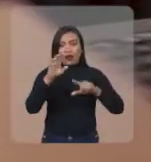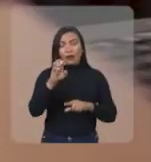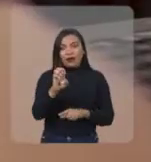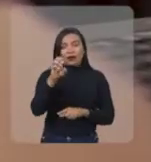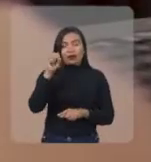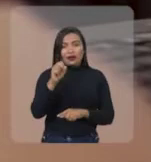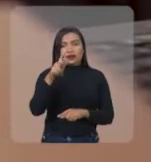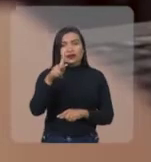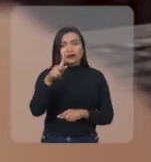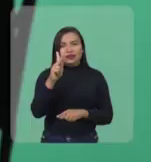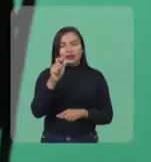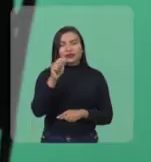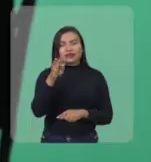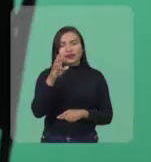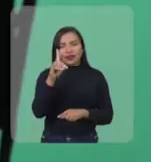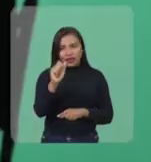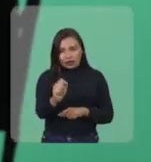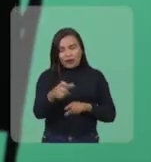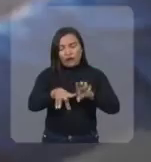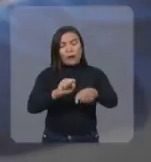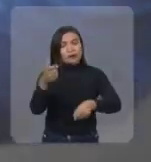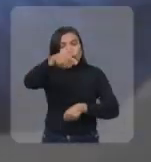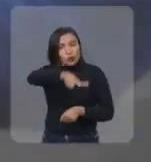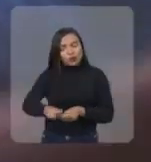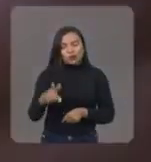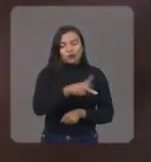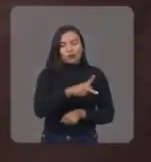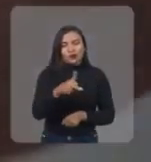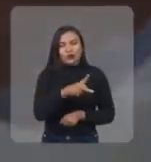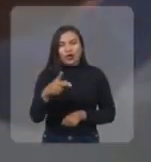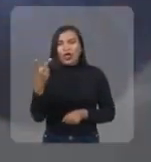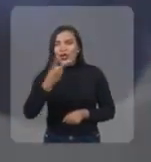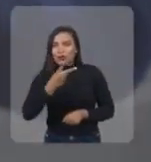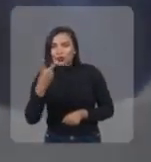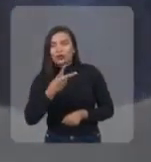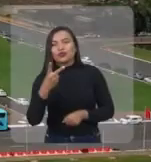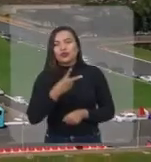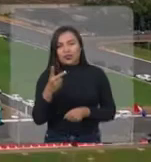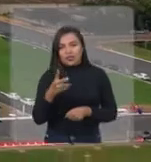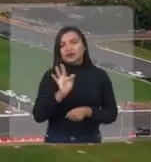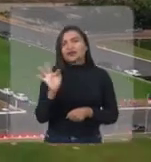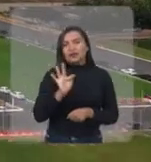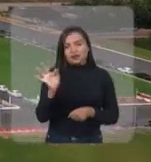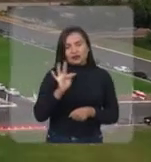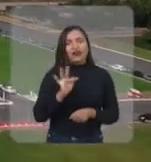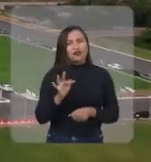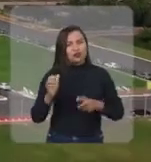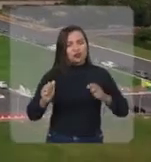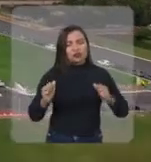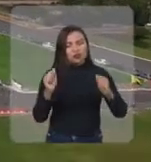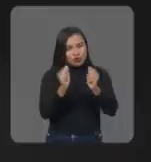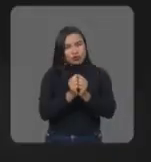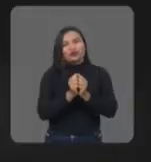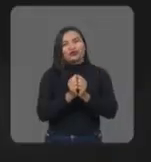compromisso da CAPES com a formação continuada de professores. Duas instituições por uma educação melhor e mais qualificada no